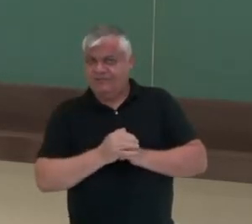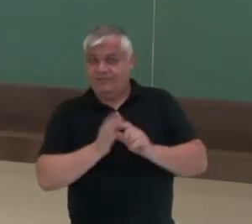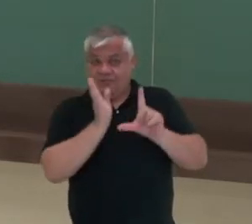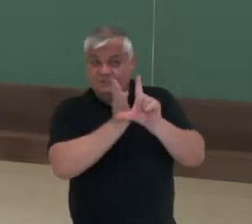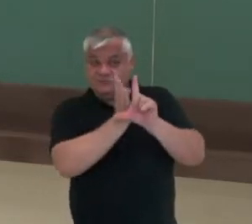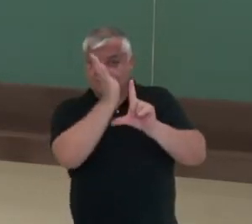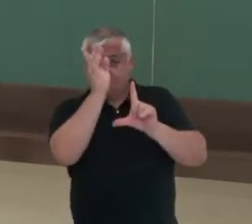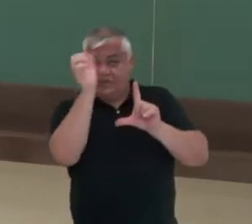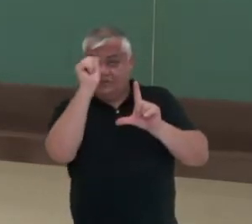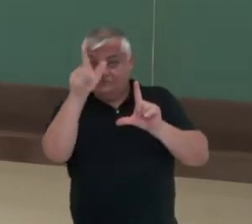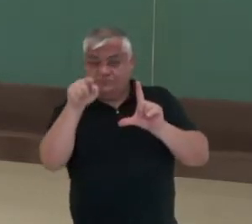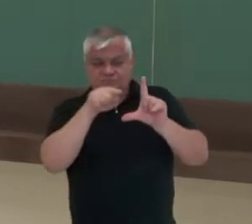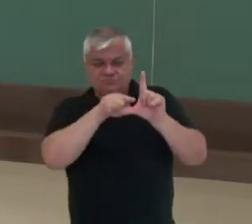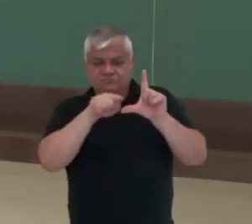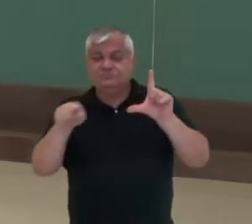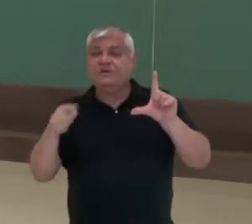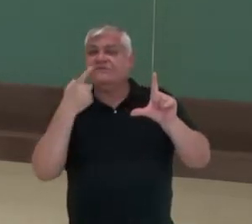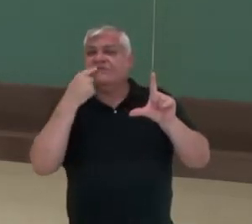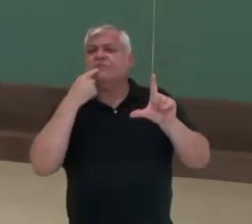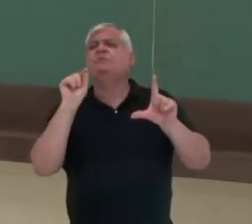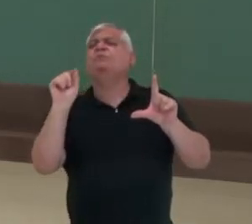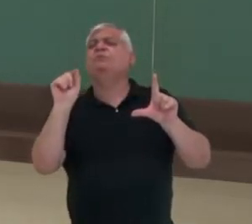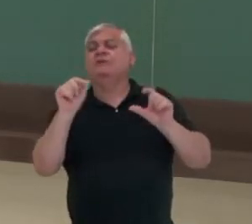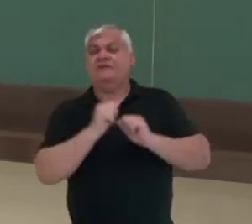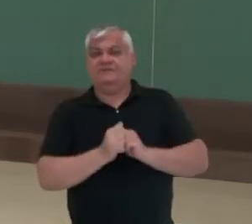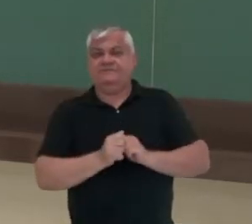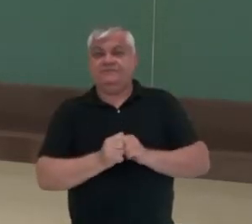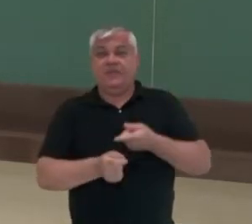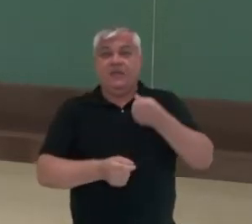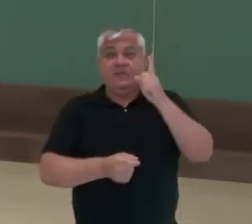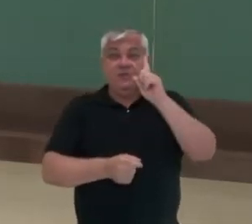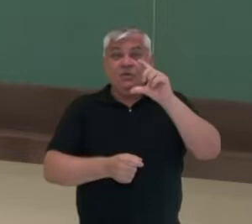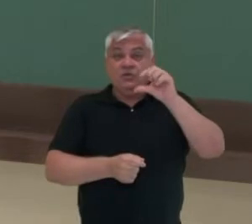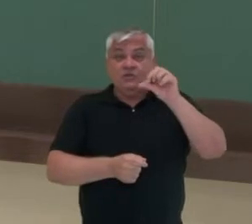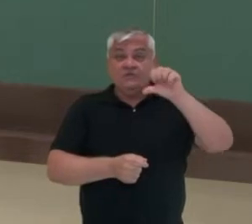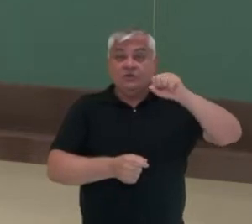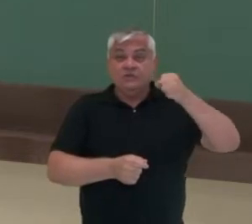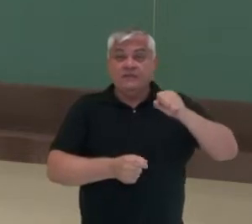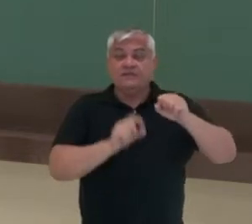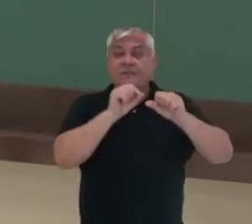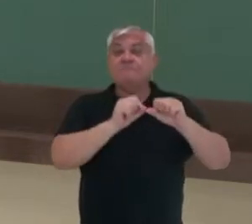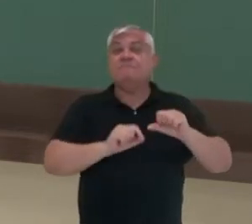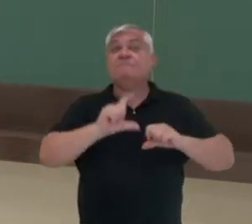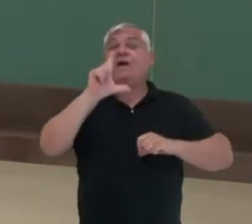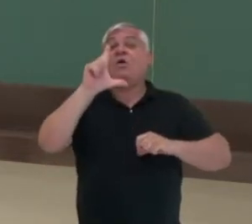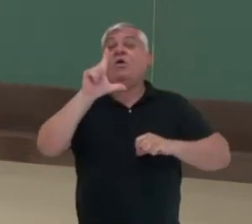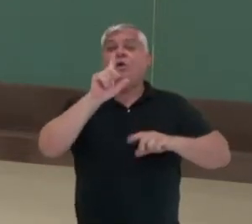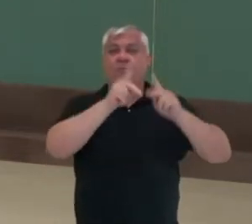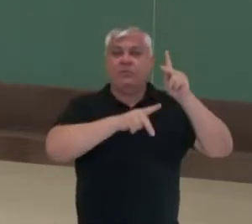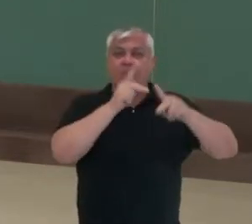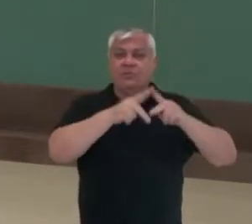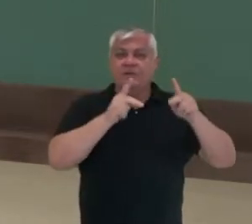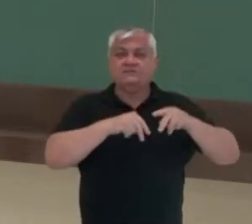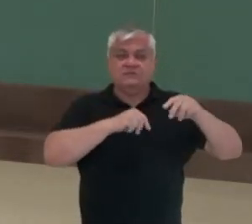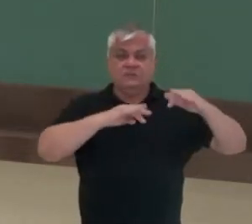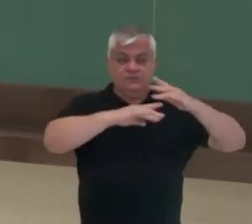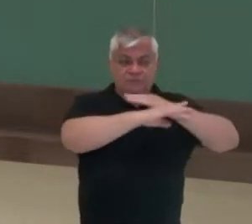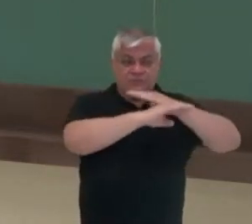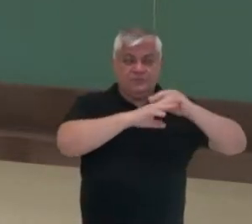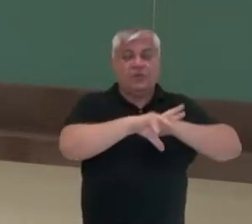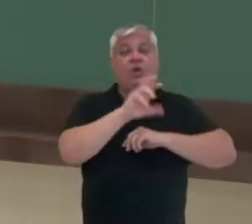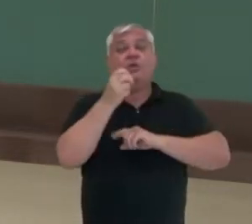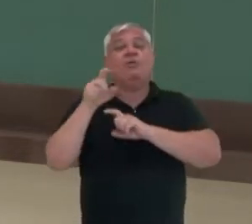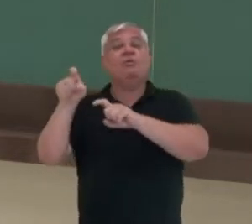ali, né? Em 1980, o que era maior no Brasil? A população urbana ou a população rural?